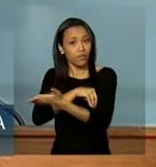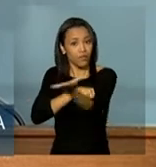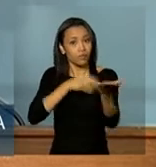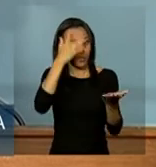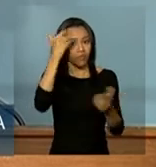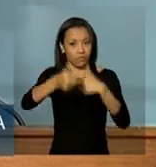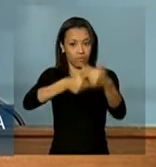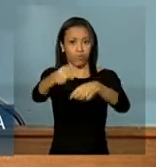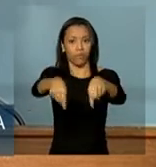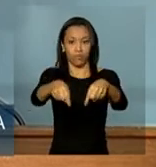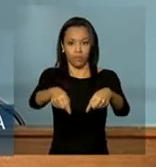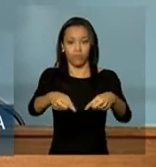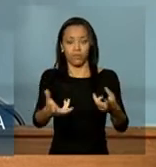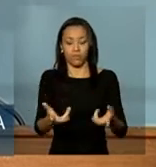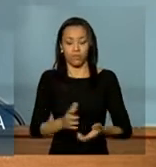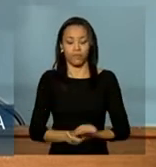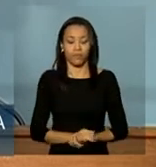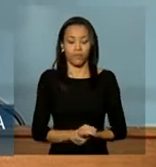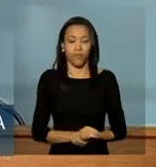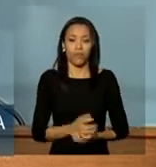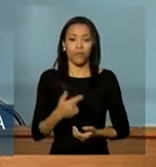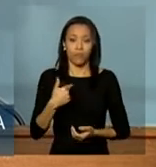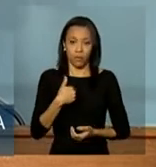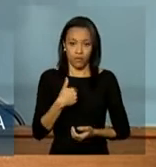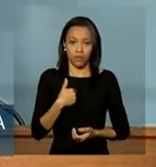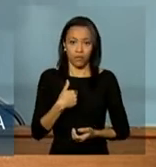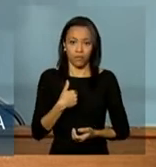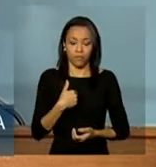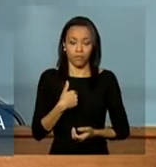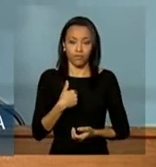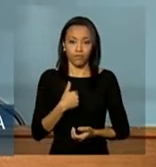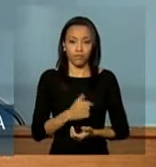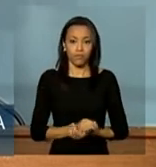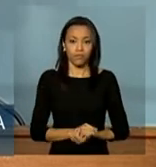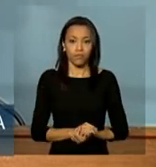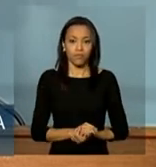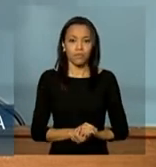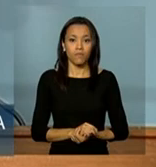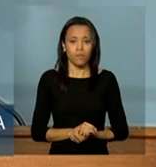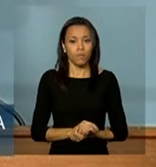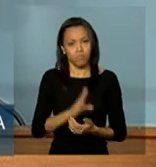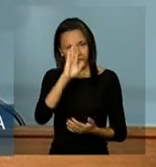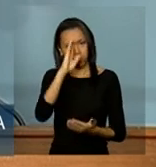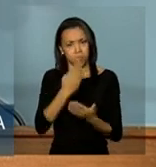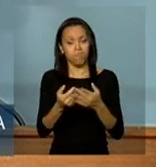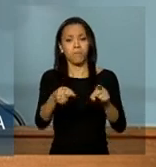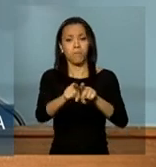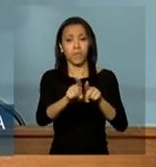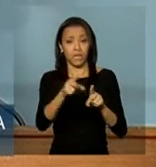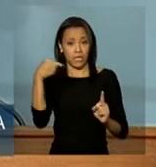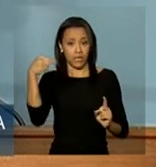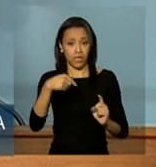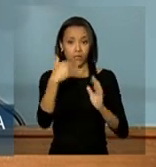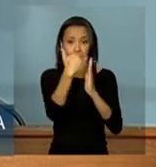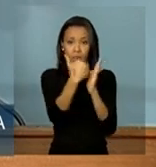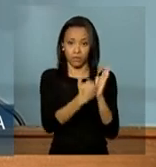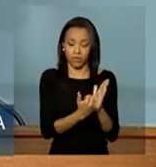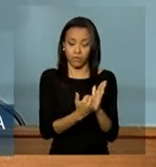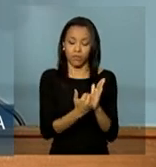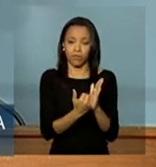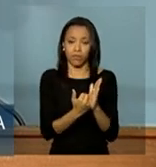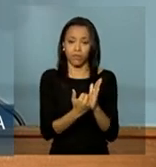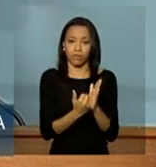trabalha. Eu considero também que esse programa faz